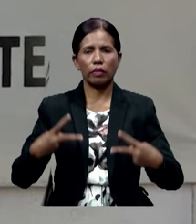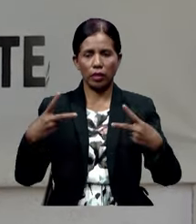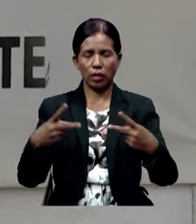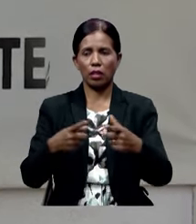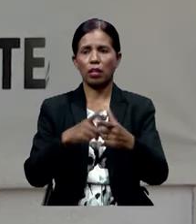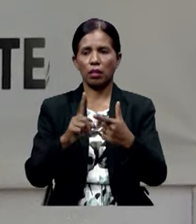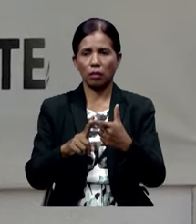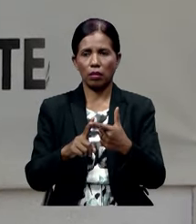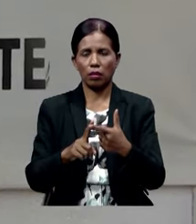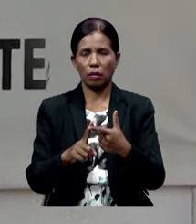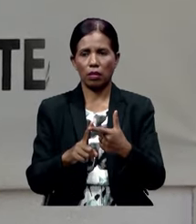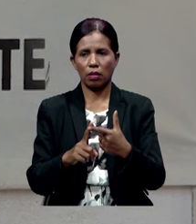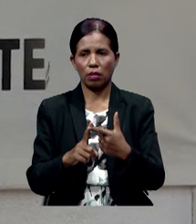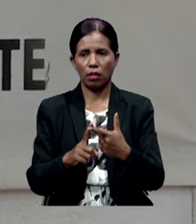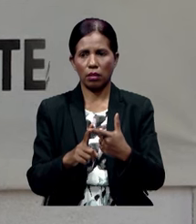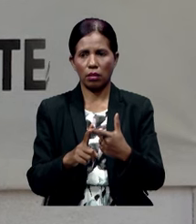mostro